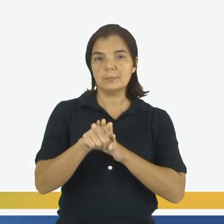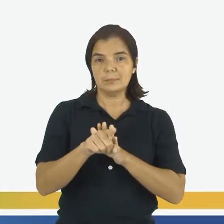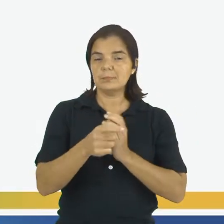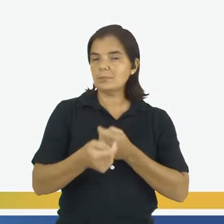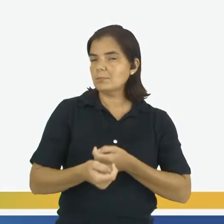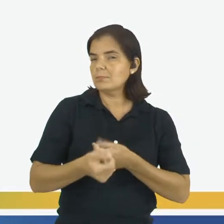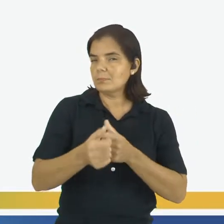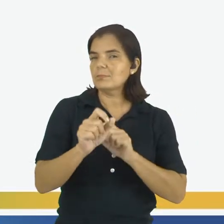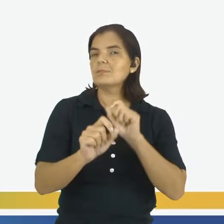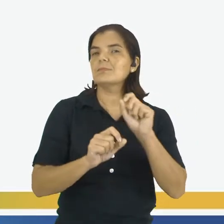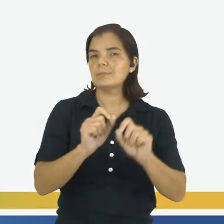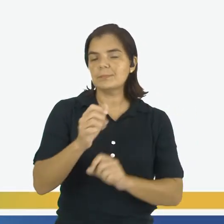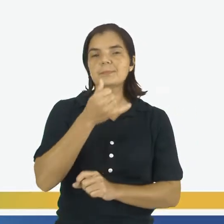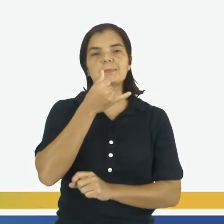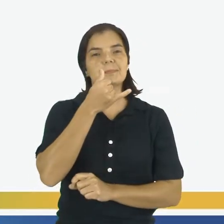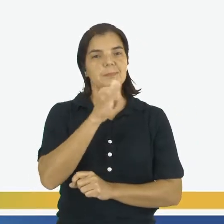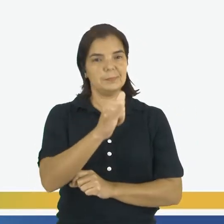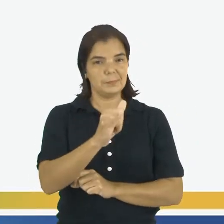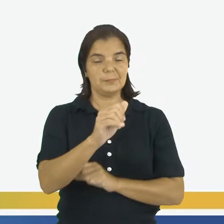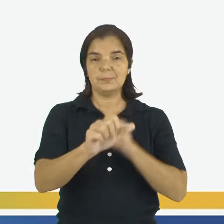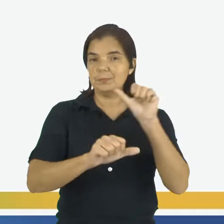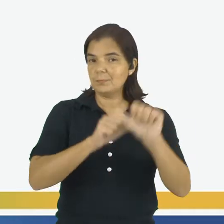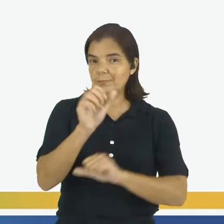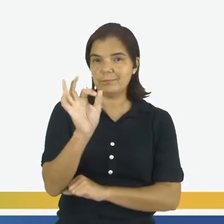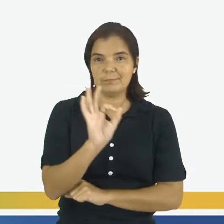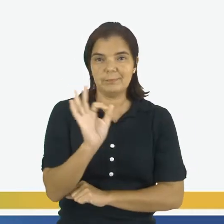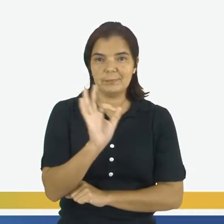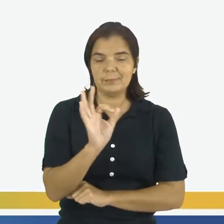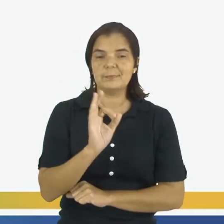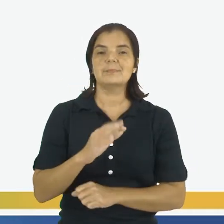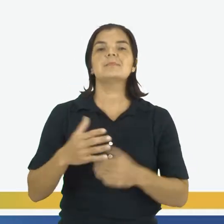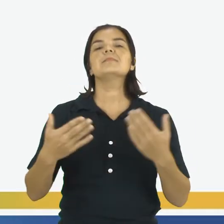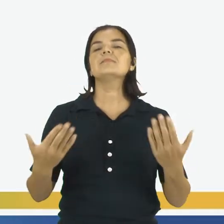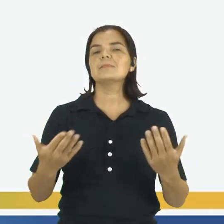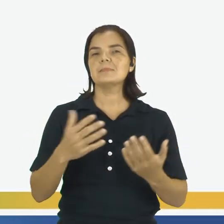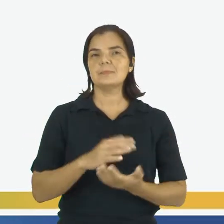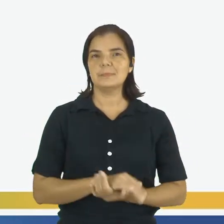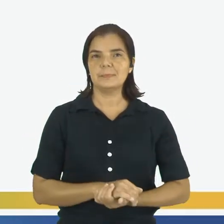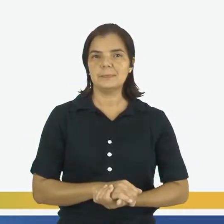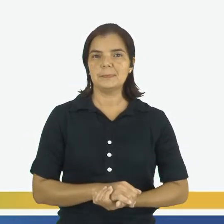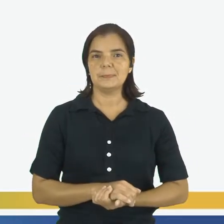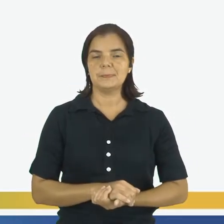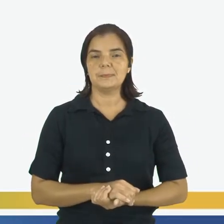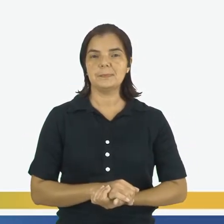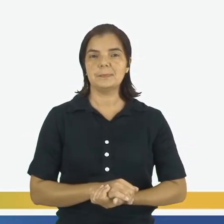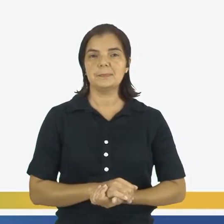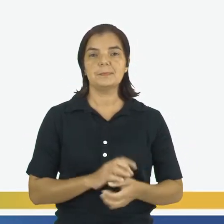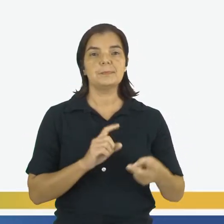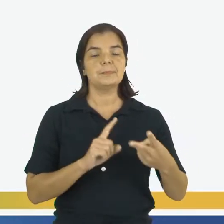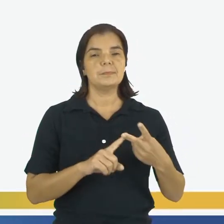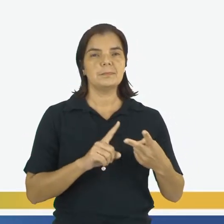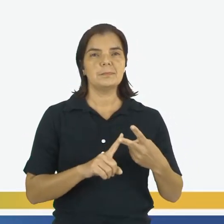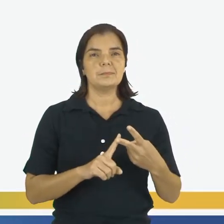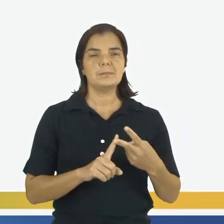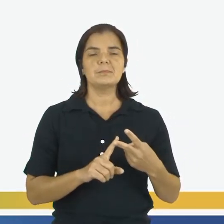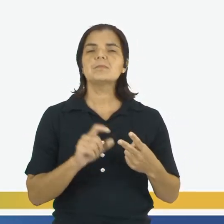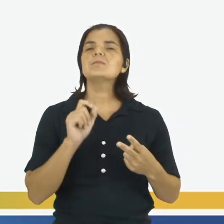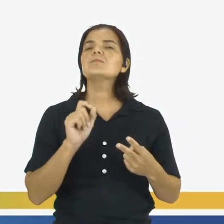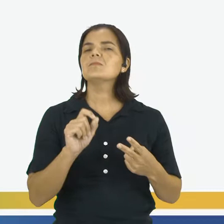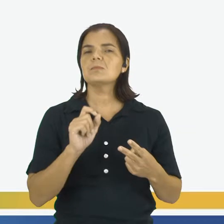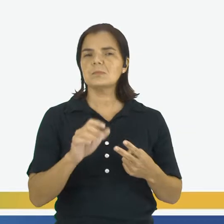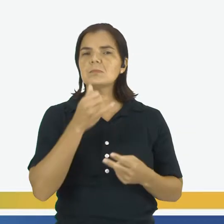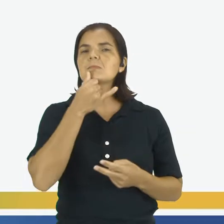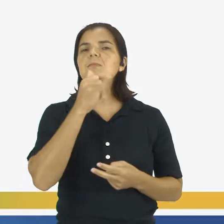dicas para vocês do que é energia não renovável. E aí? Respondendo à questão número 2, o que